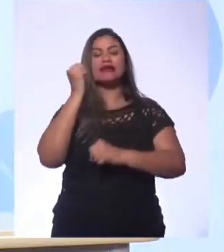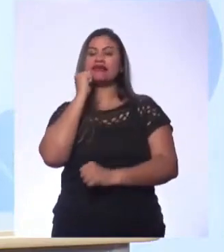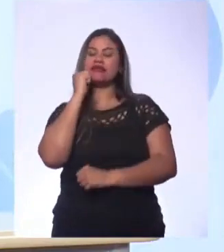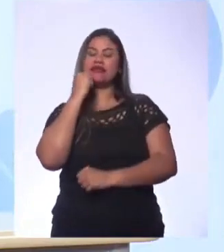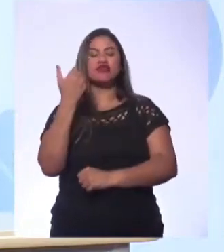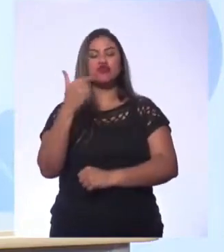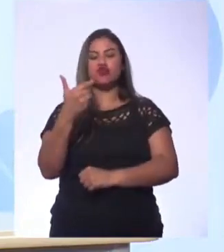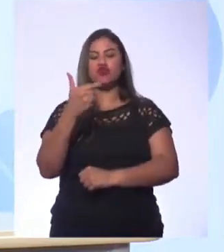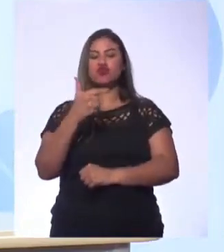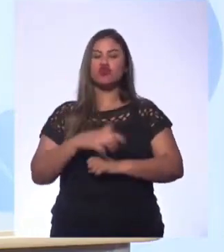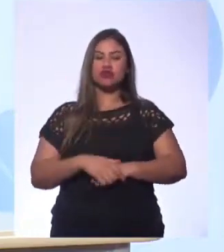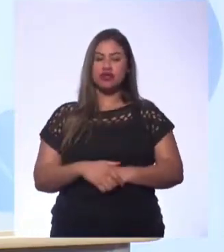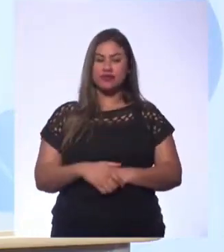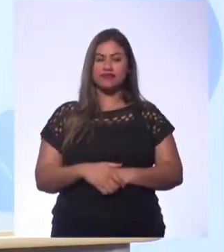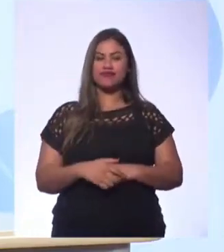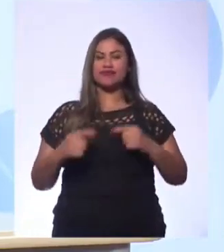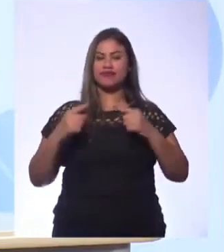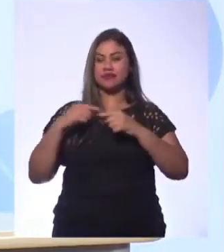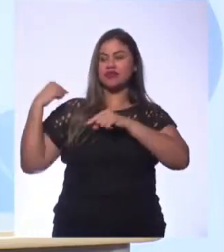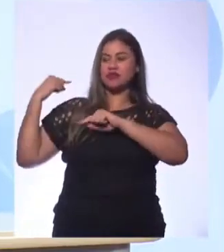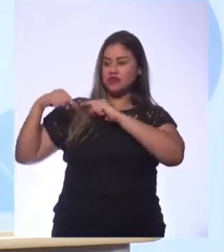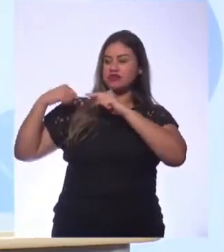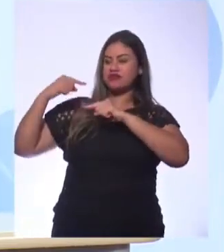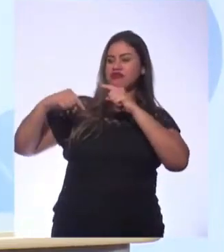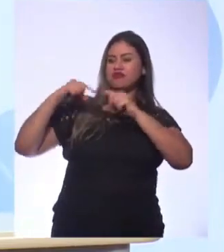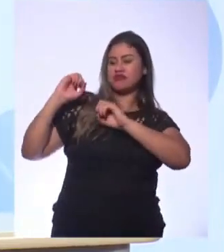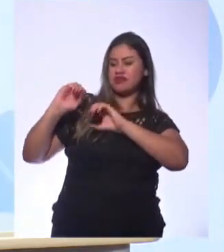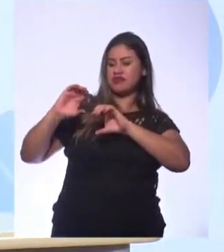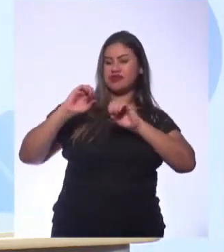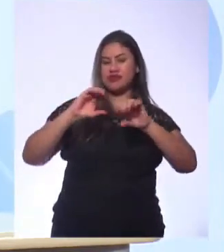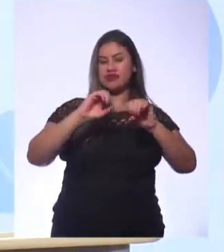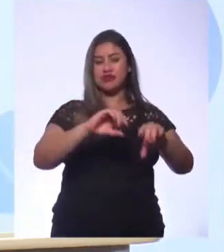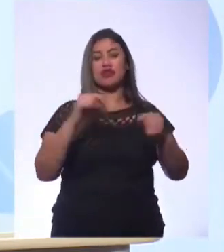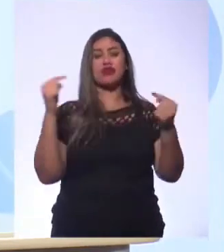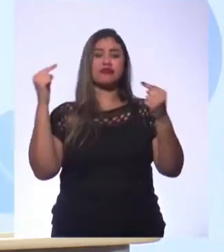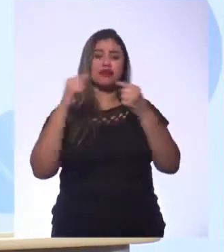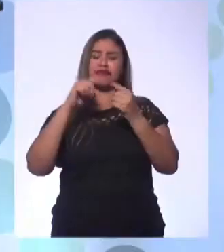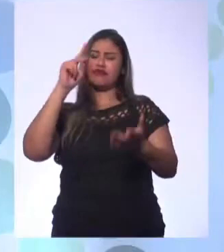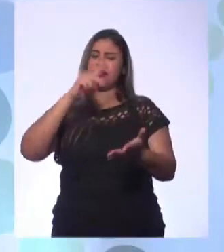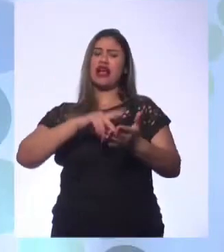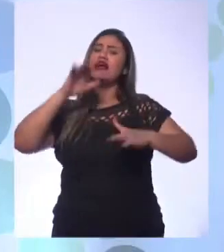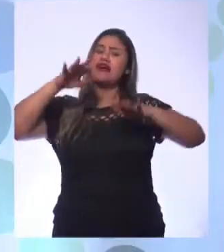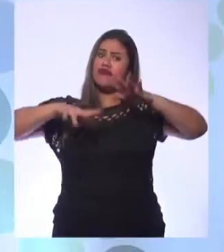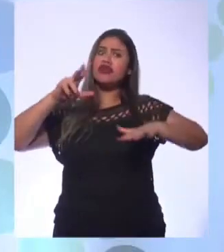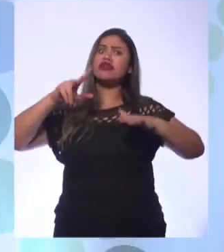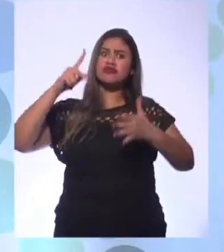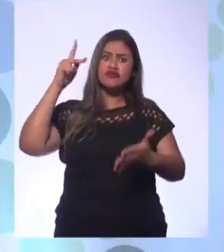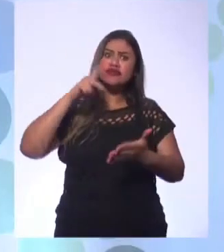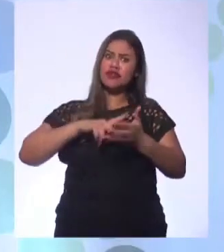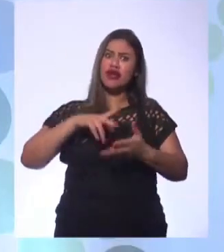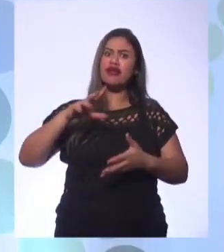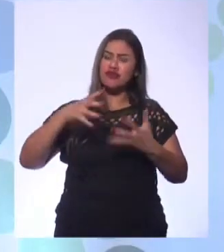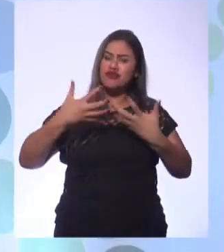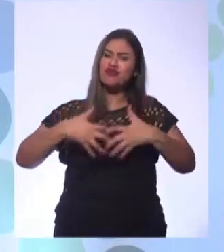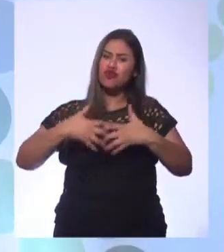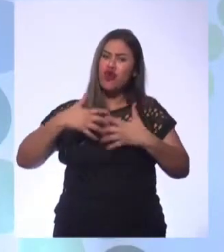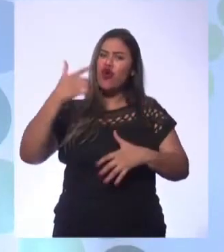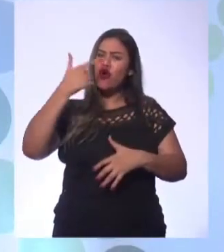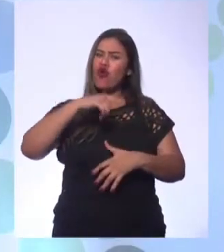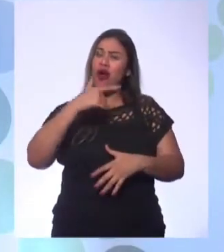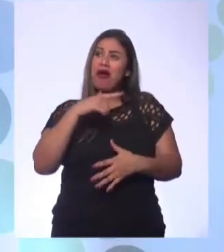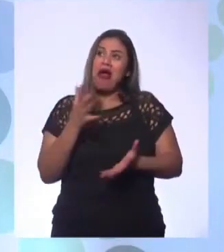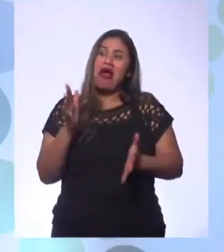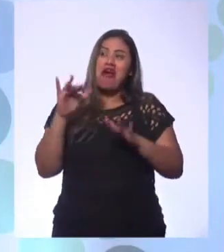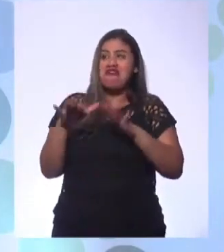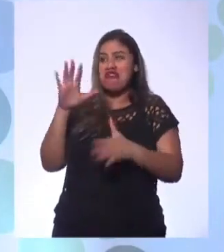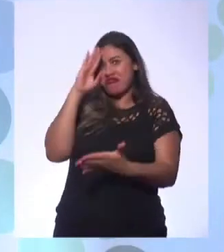né, professora, Não. para determinar, passa de um para outro e vira verdade, né? E vira verdade. E às vezes funciona. Aí é que tá. Sim. Talvez até pela crença da pessoa que